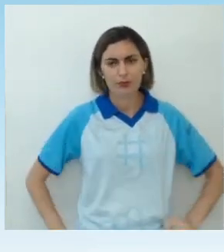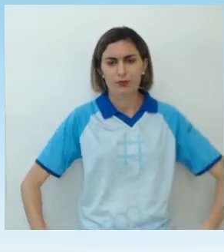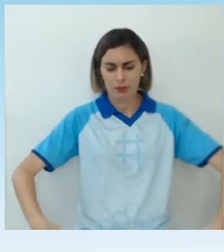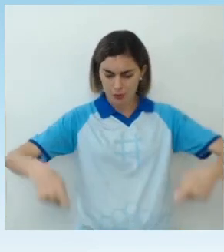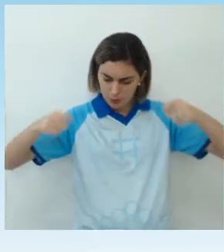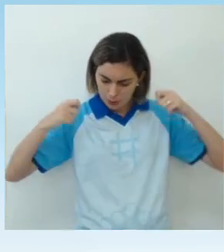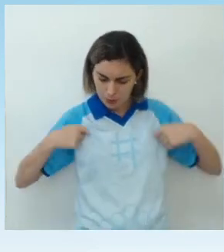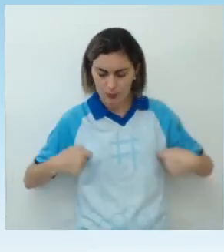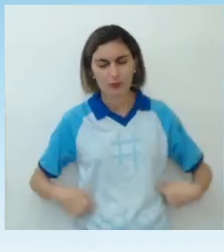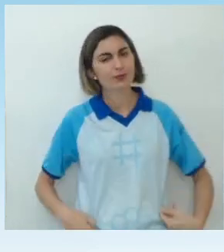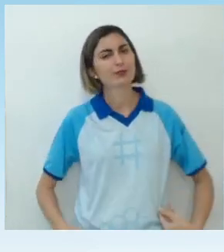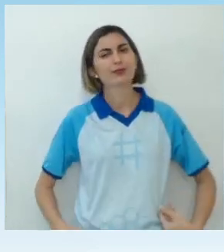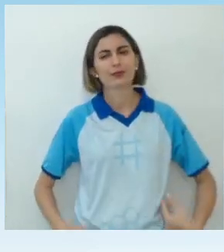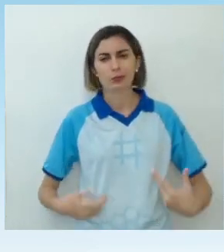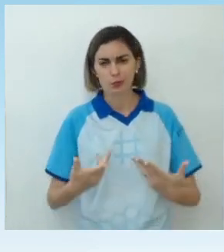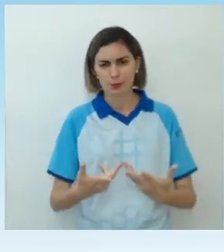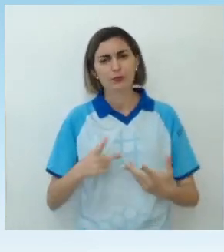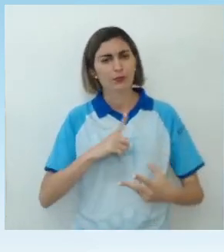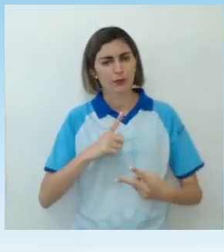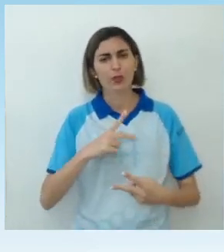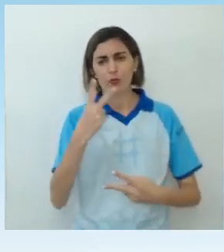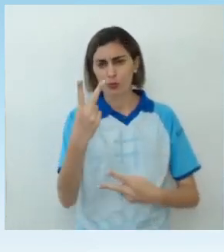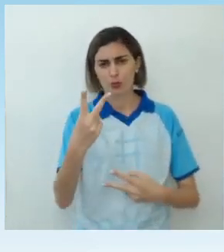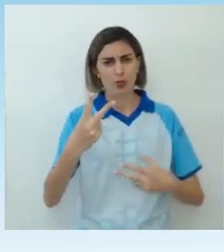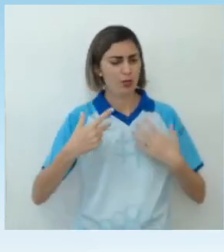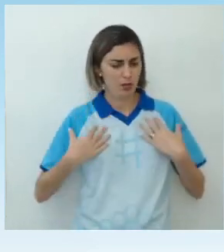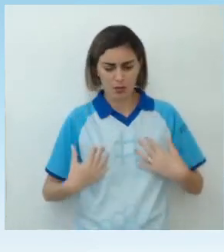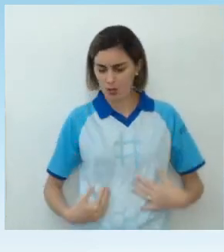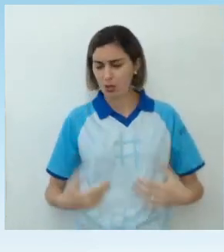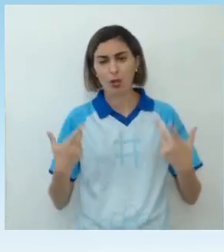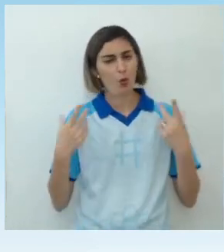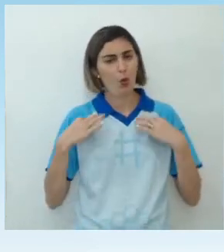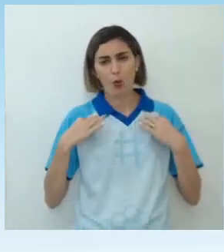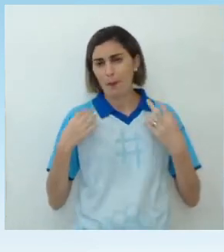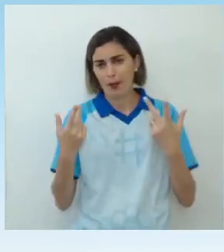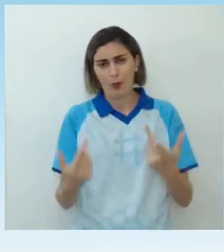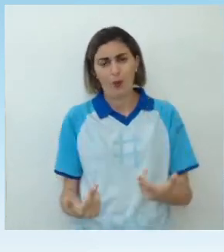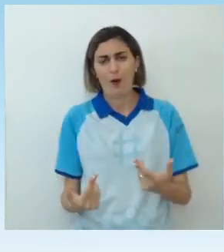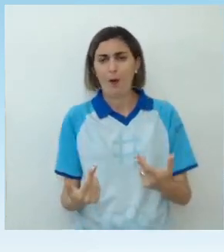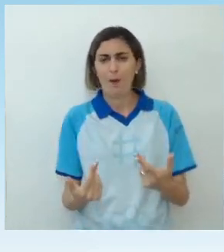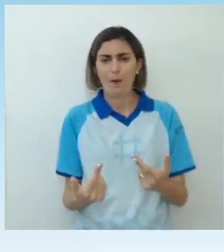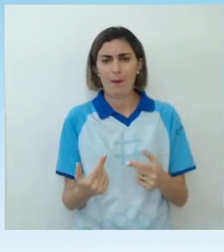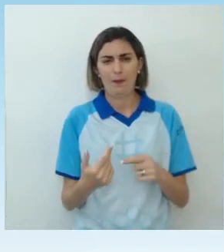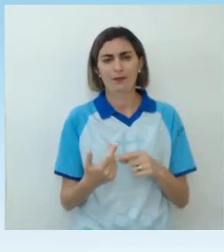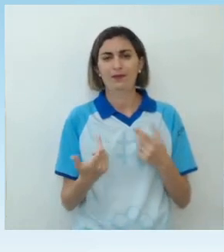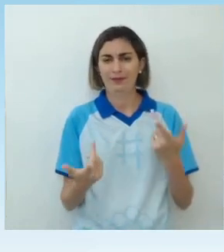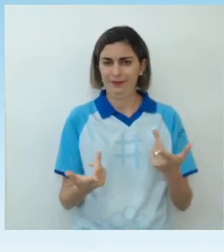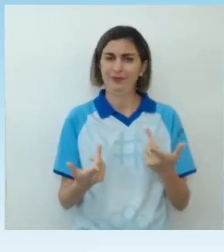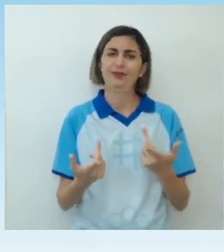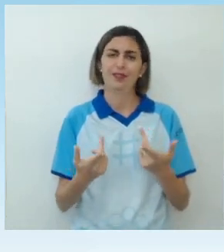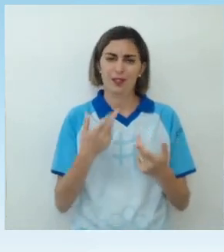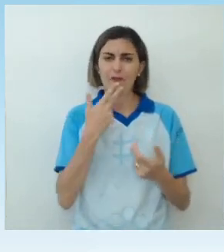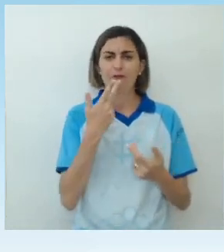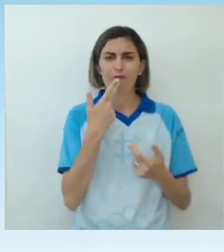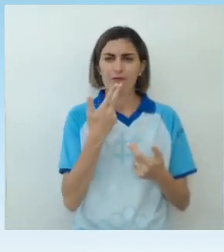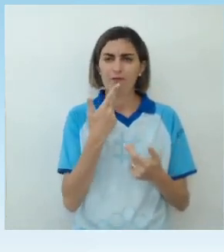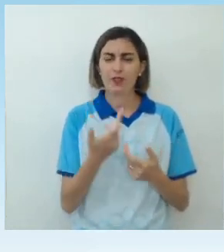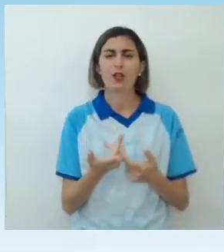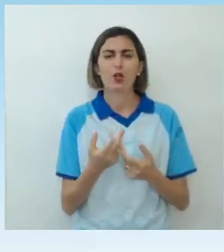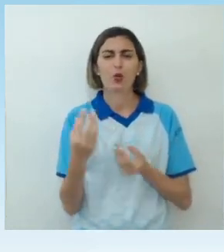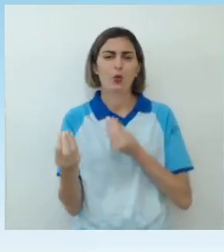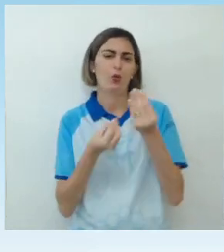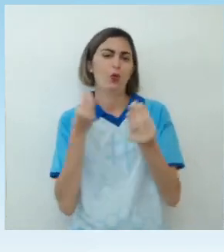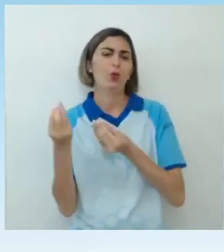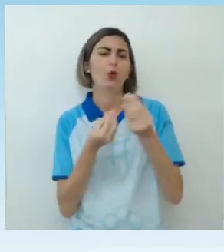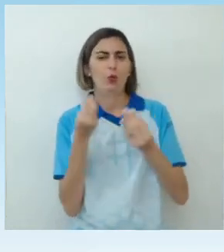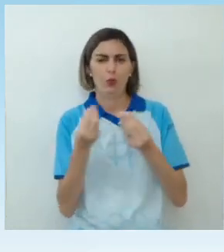avesso novamente. Você obteve a sua camisa do mesmo jeito, a sua roupa do mesmo jeitinho. Então é isso que ele fala. De que maneira